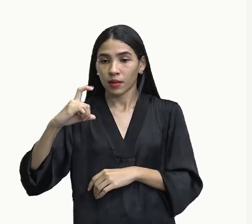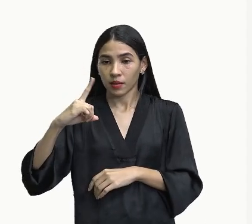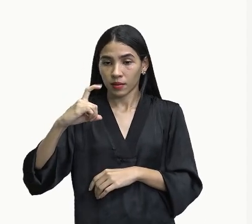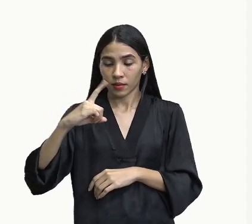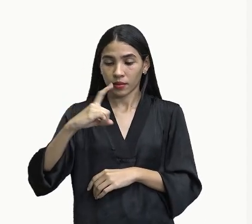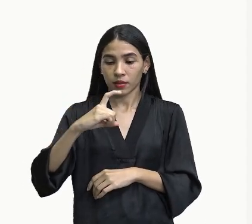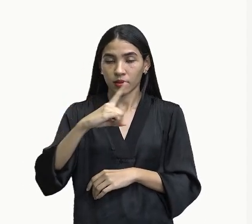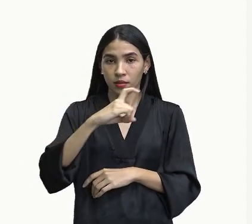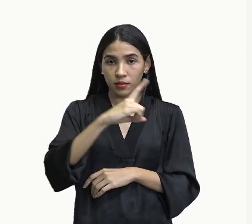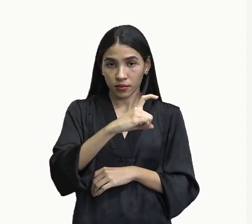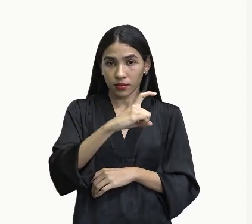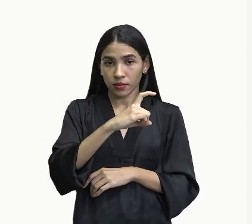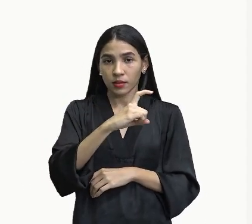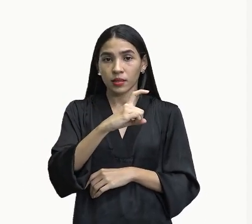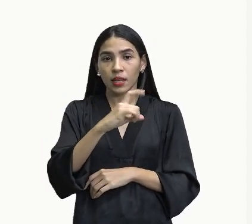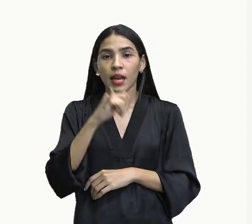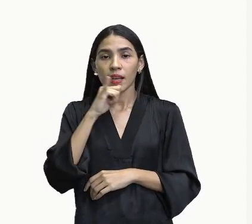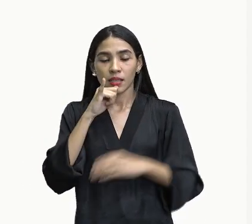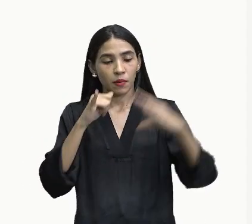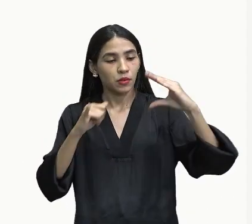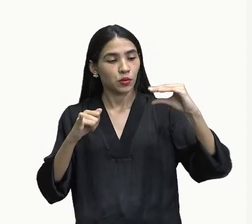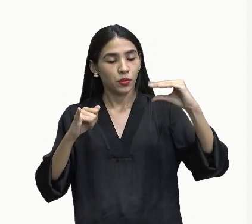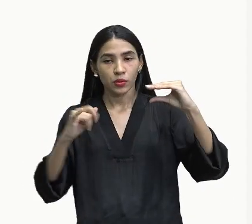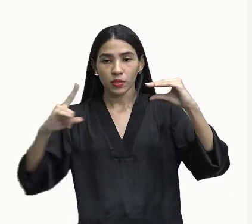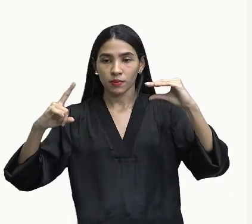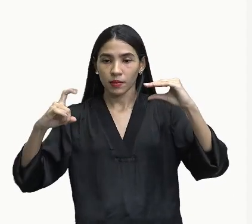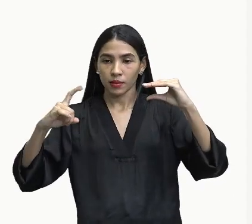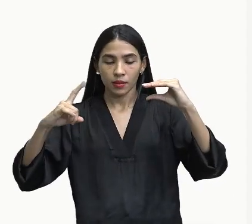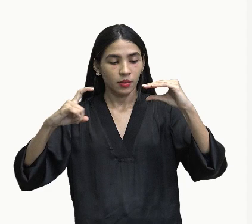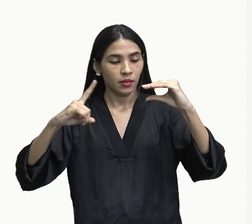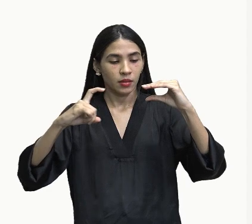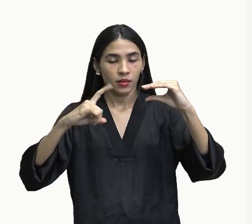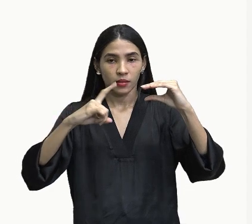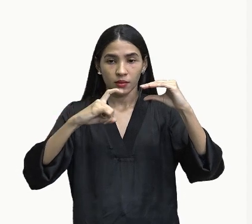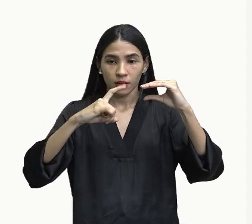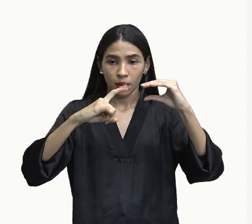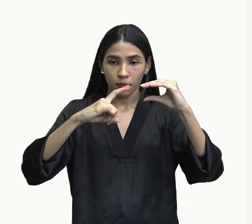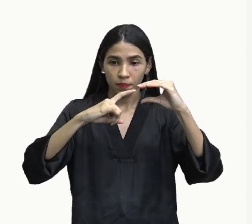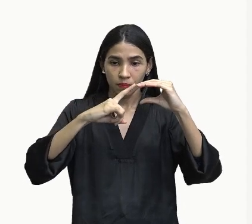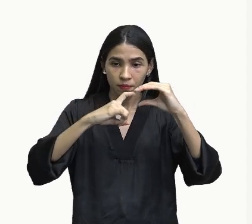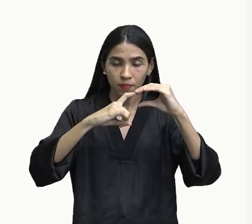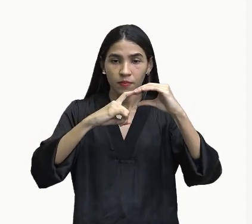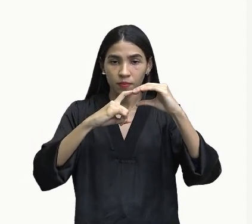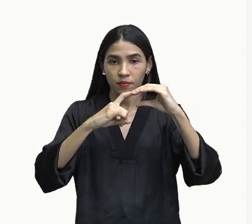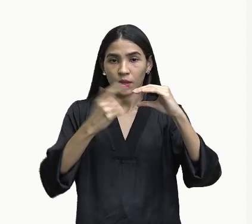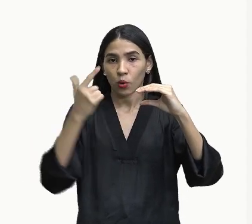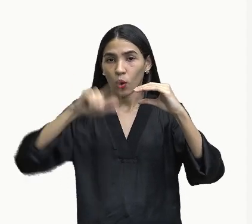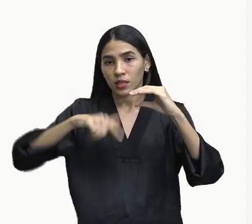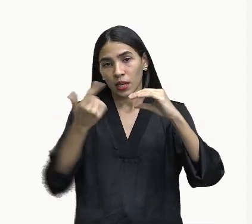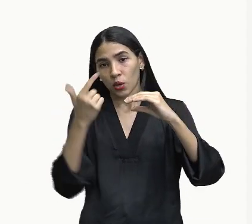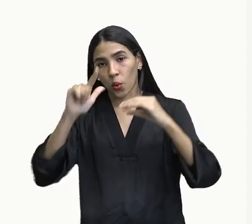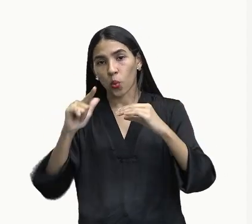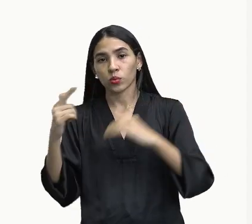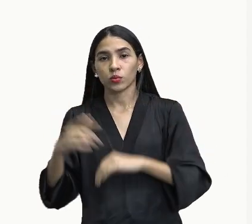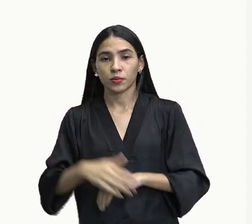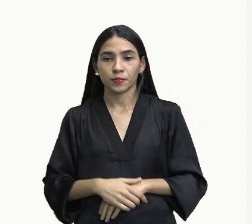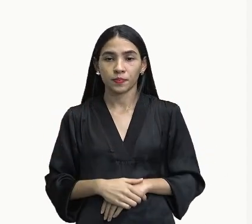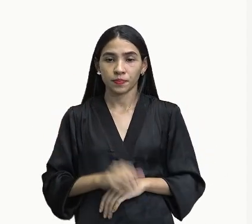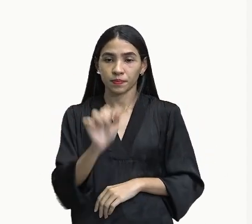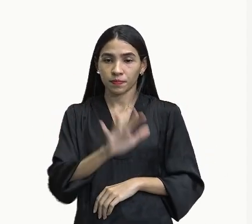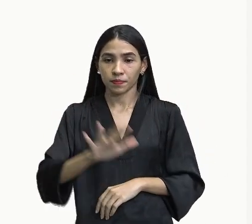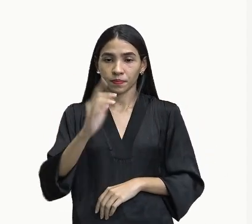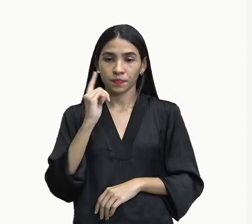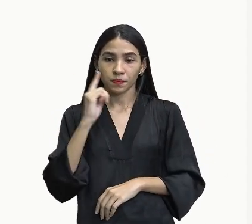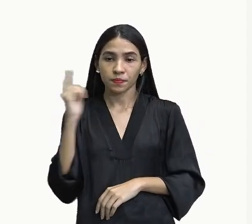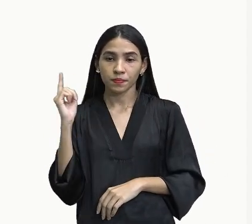nada até a esponja fêmea e fecunda. Olha só como está sendo mostrado aqui no nosso esquema.